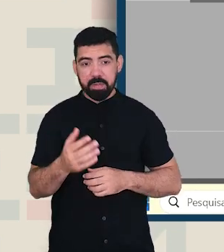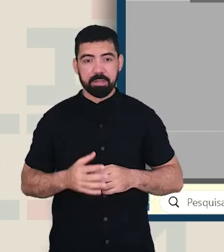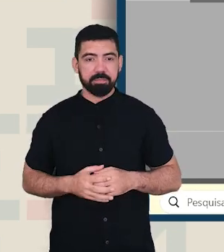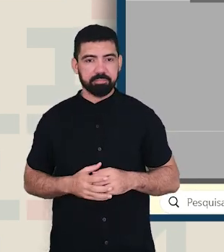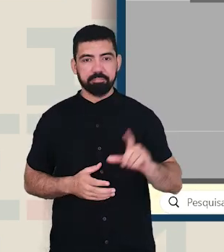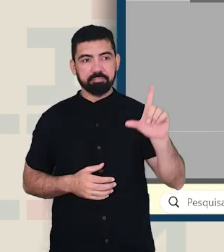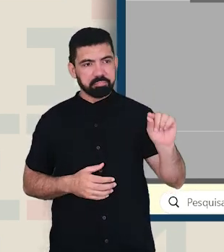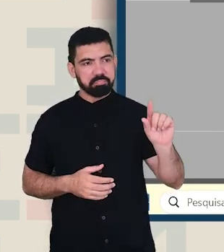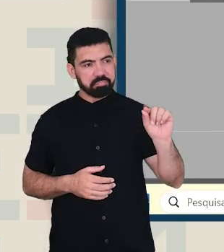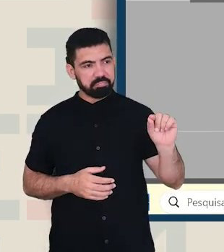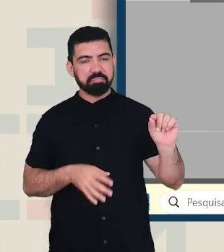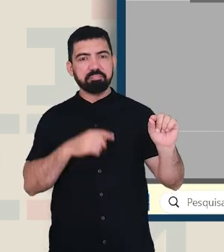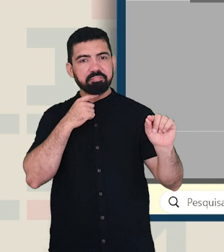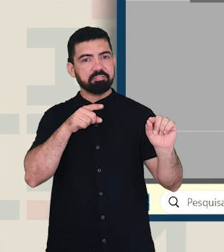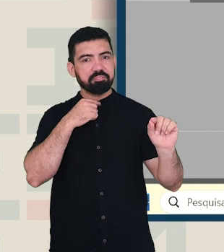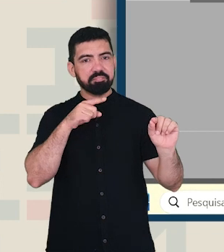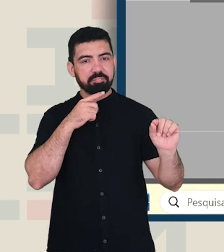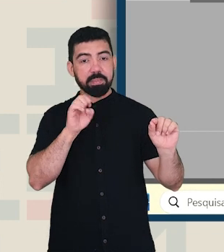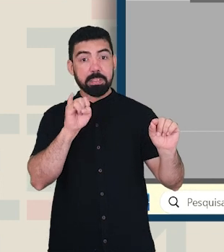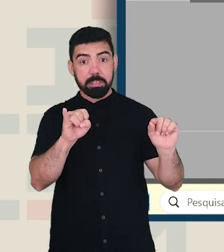E, obviamente, não funciona.